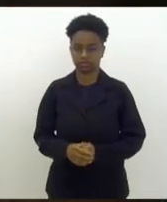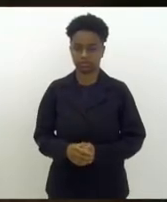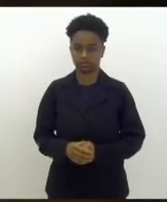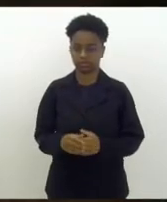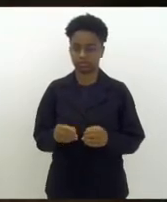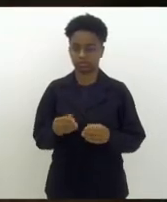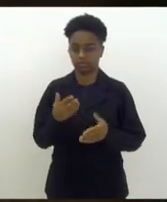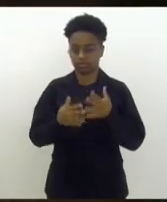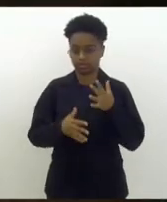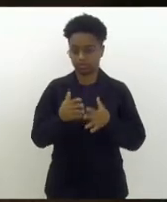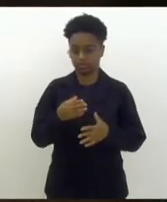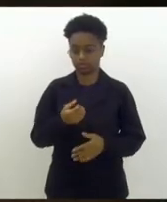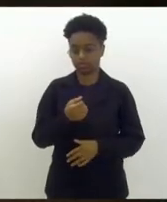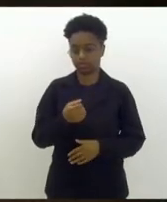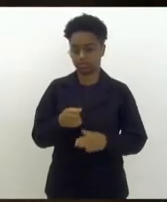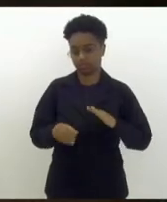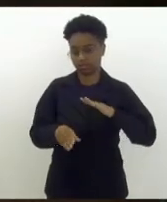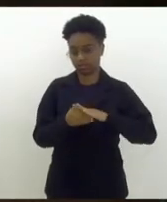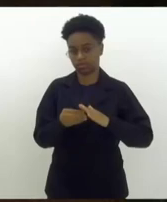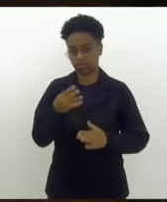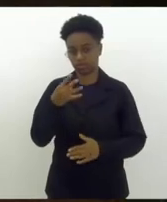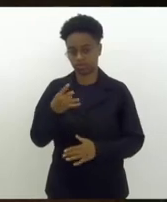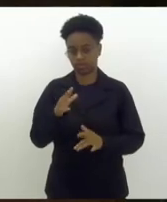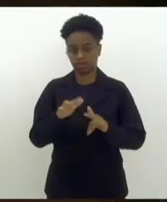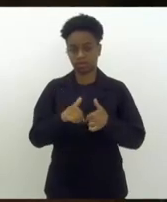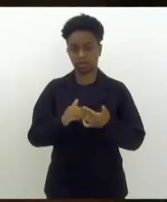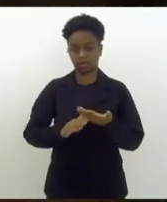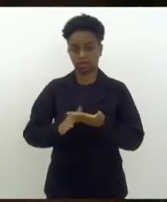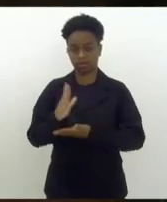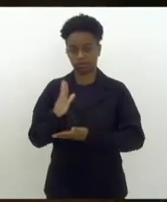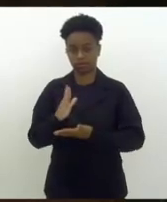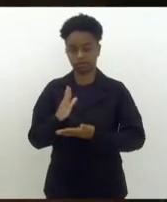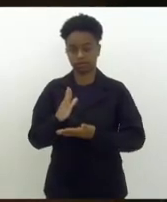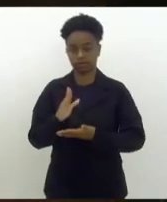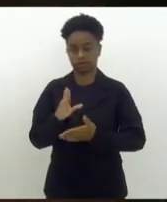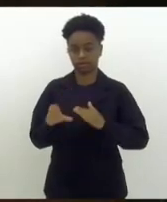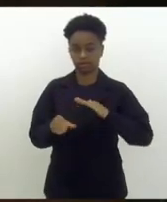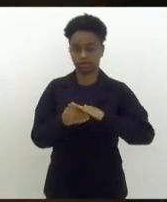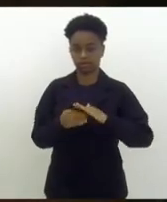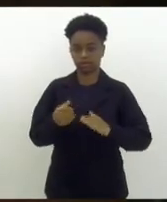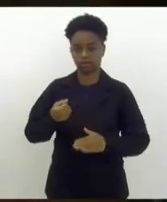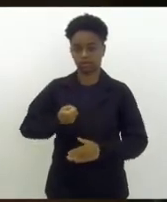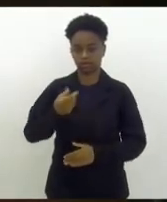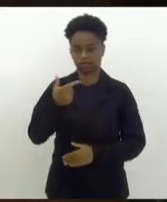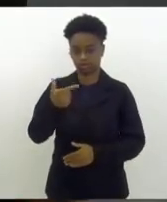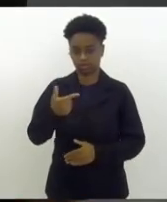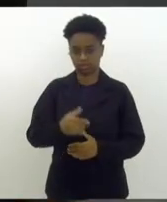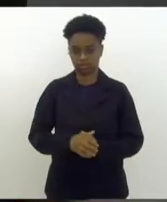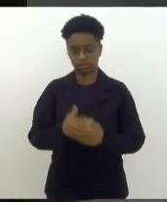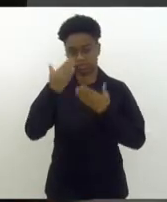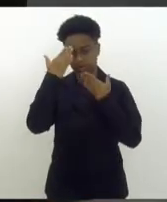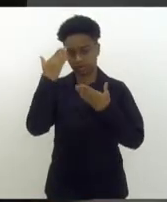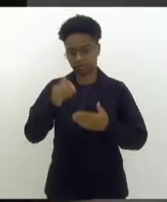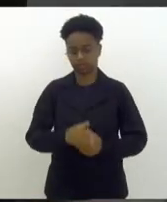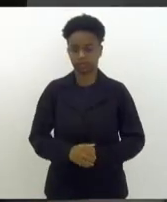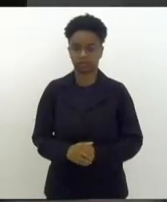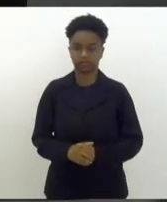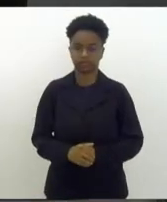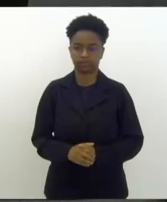prejudicada a emenda 4 pela aprovação da emenda número 2 Presidente Muito obrigado